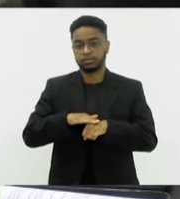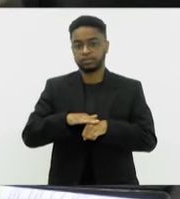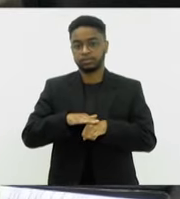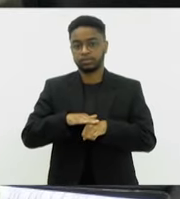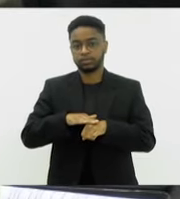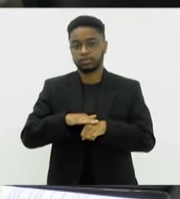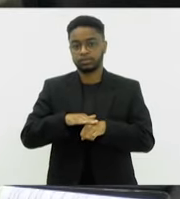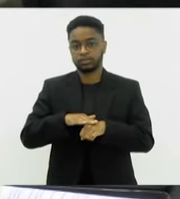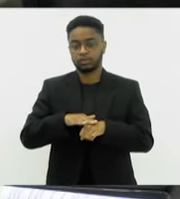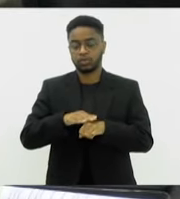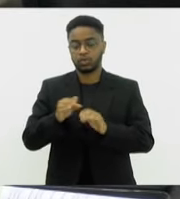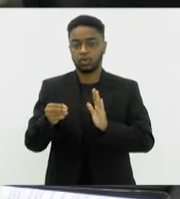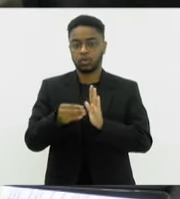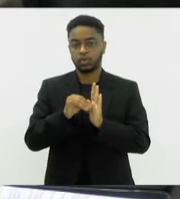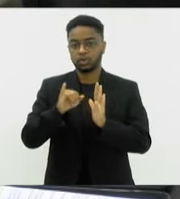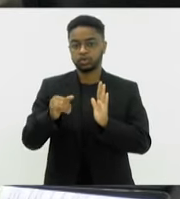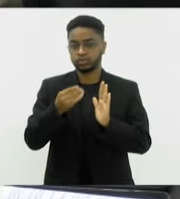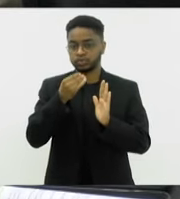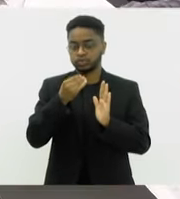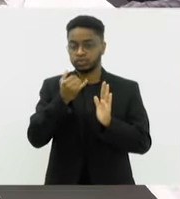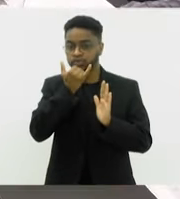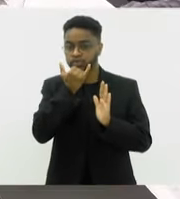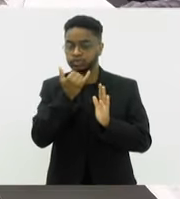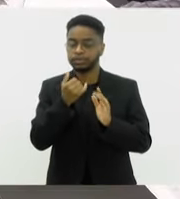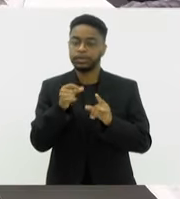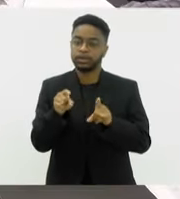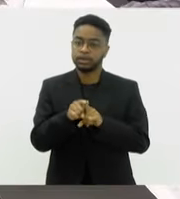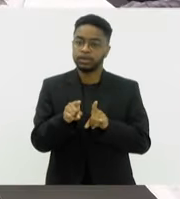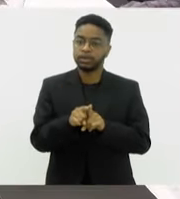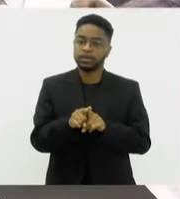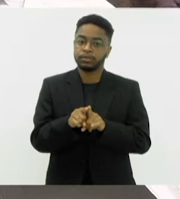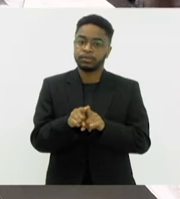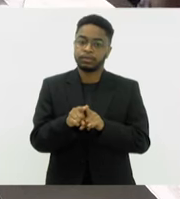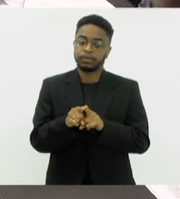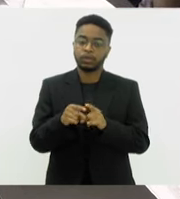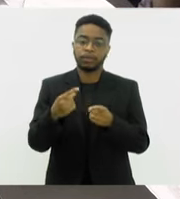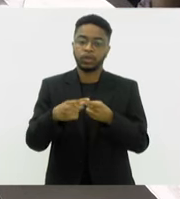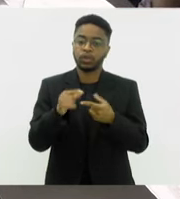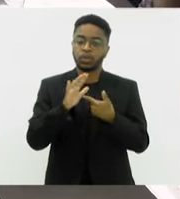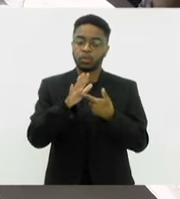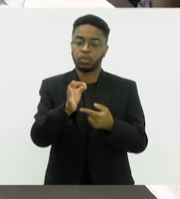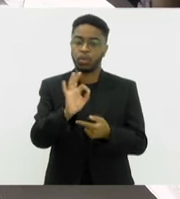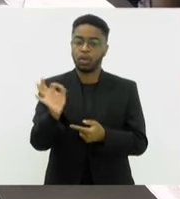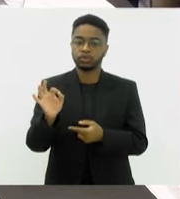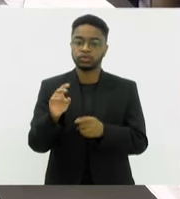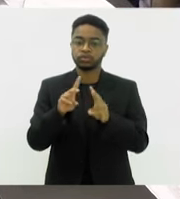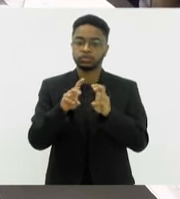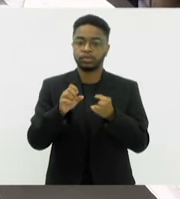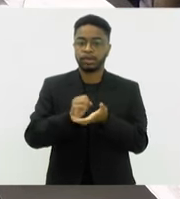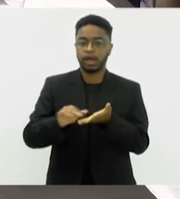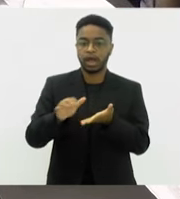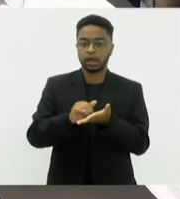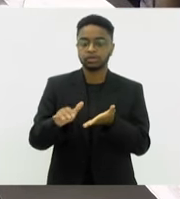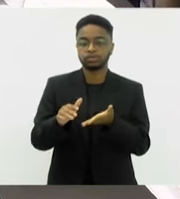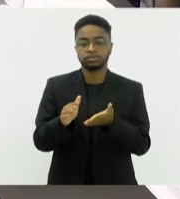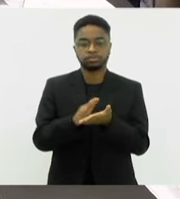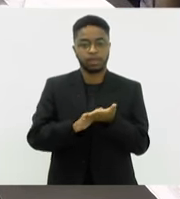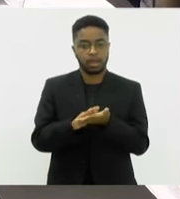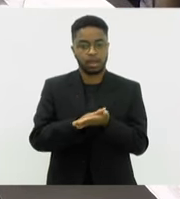aqui a justificativa de voto pela inconstitucionalidade, mas baseado nisso e principalmente pelo fato de não apresentar a estimativa de impacto